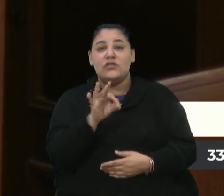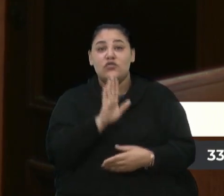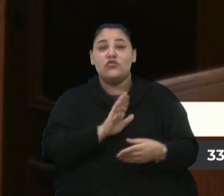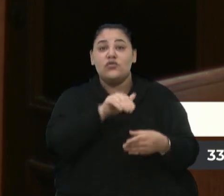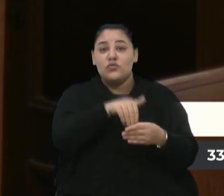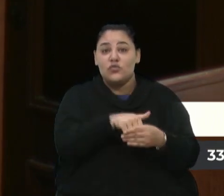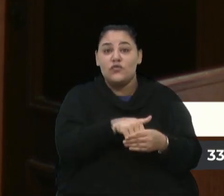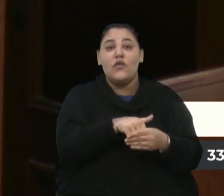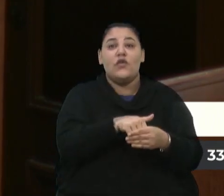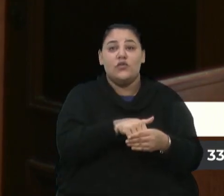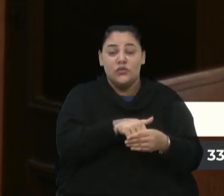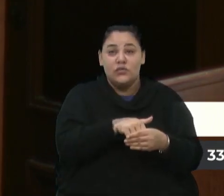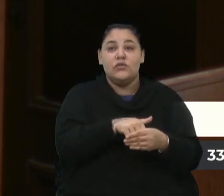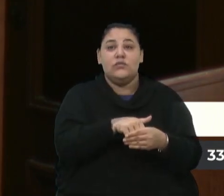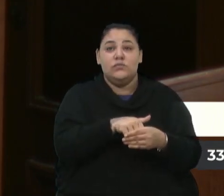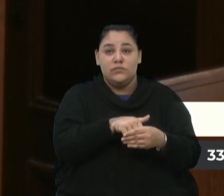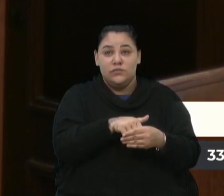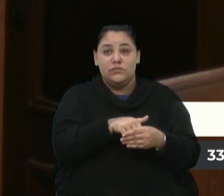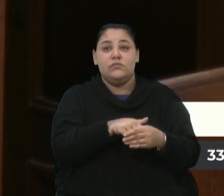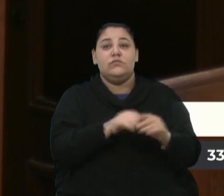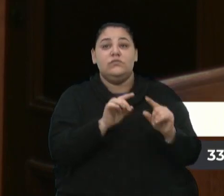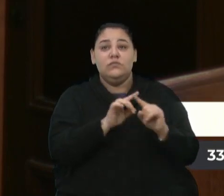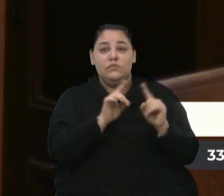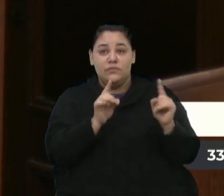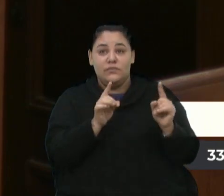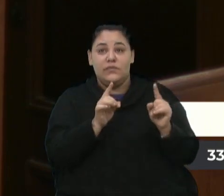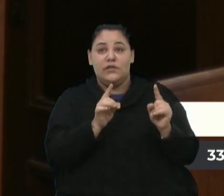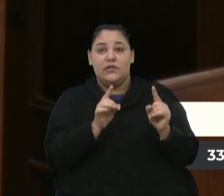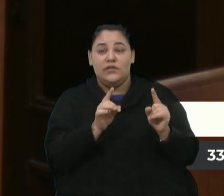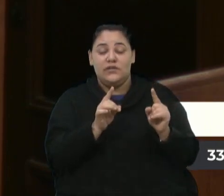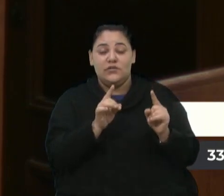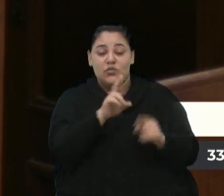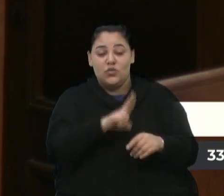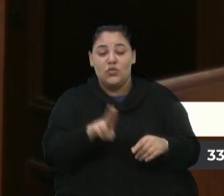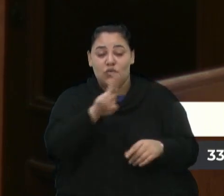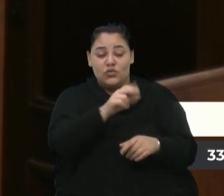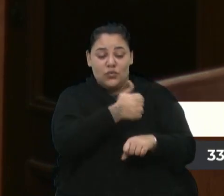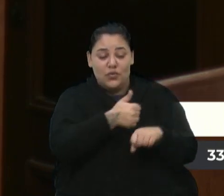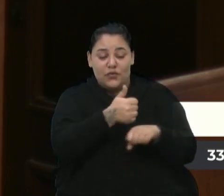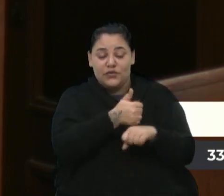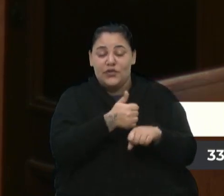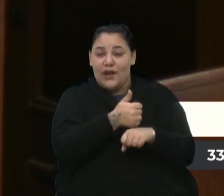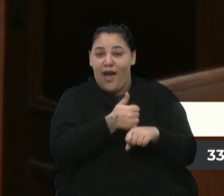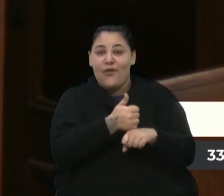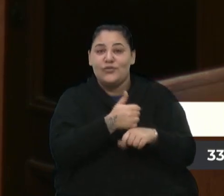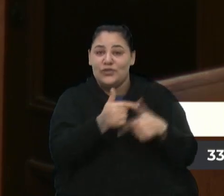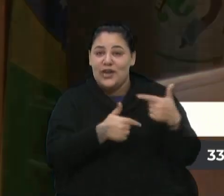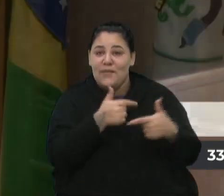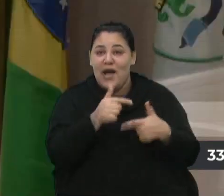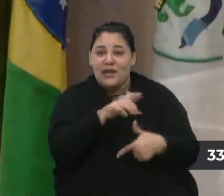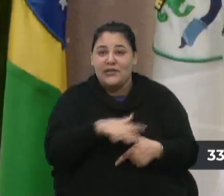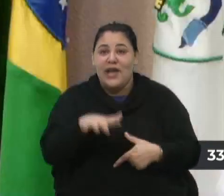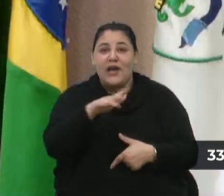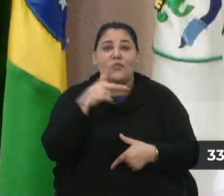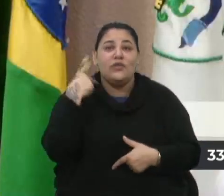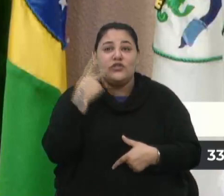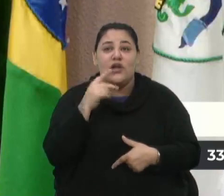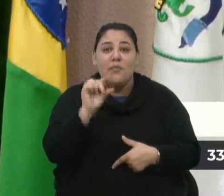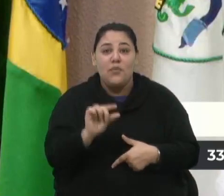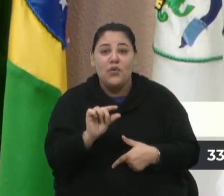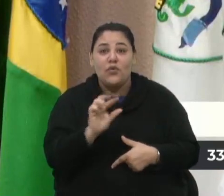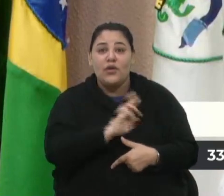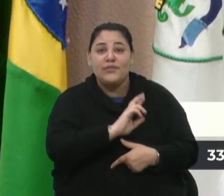Do público, né, que vota, mas efetivamente ocupando os espaços, sendo eleitas, estando aqui, de fato, representamos em torno